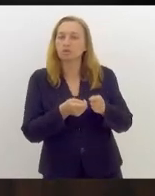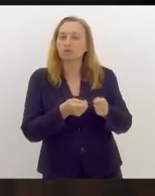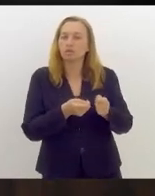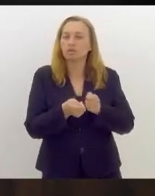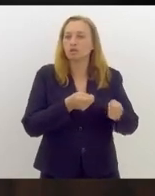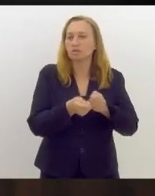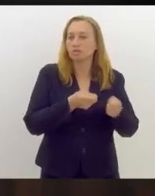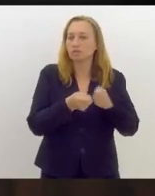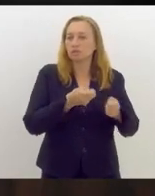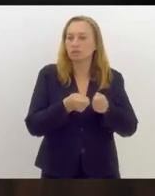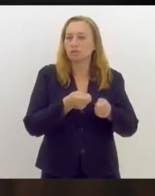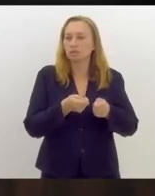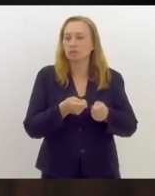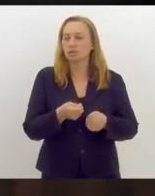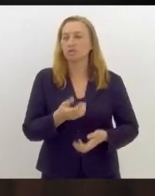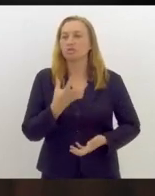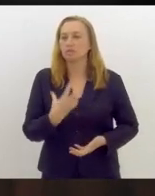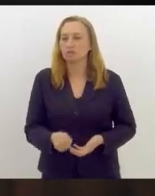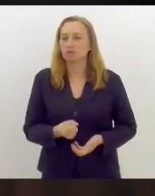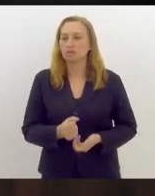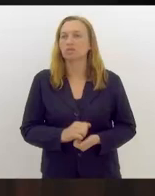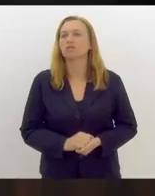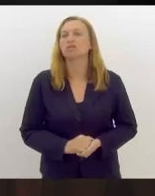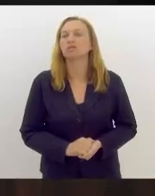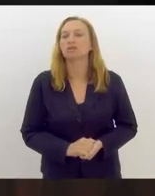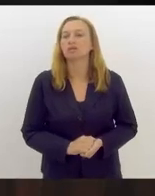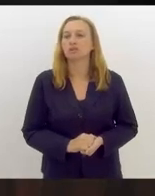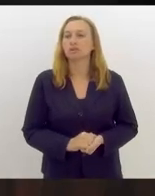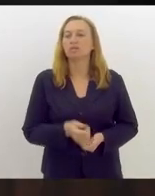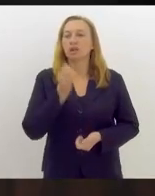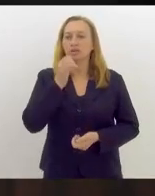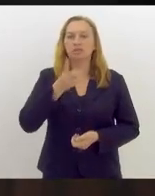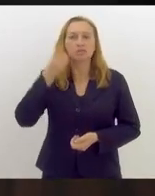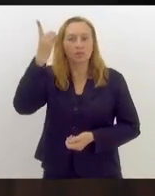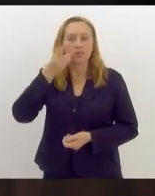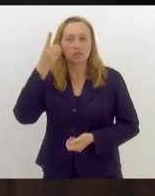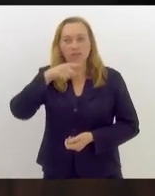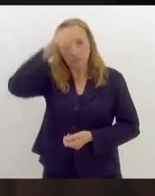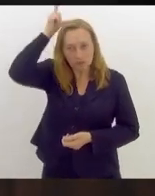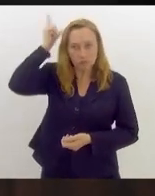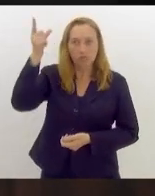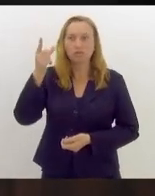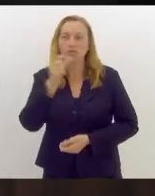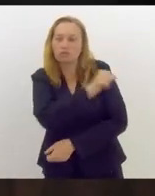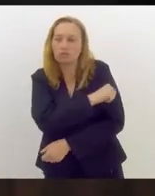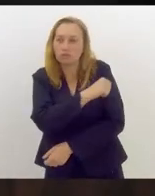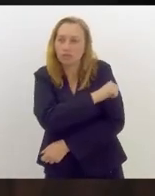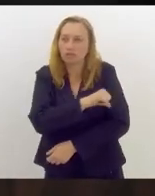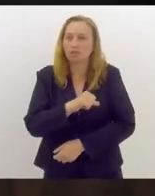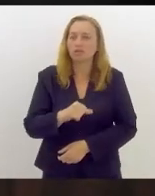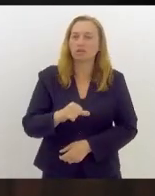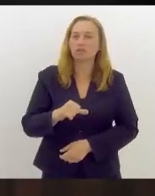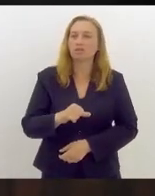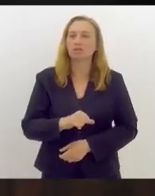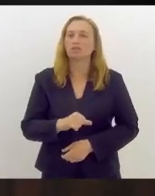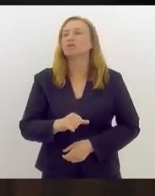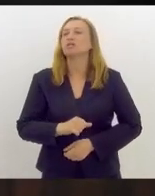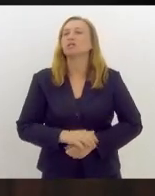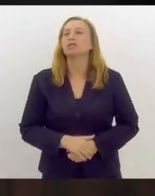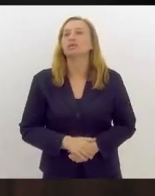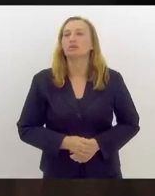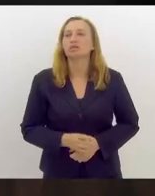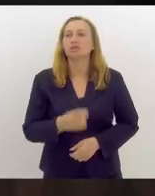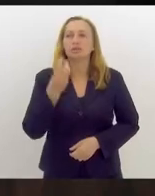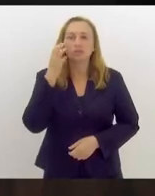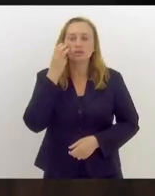de orçamento finais de educação financeira e controle favorável relatores deputados Paulo enfermeira Rejane Enfermeira Regiane enfermeira